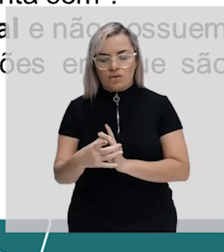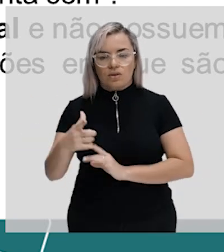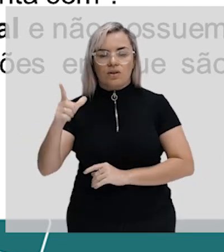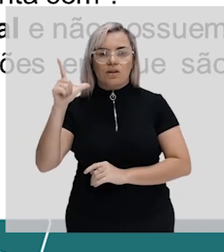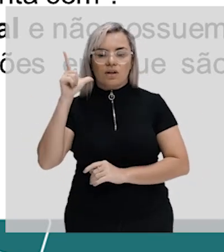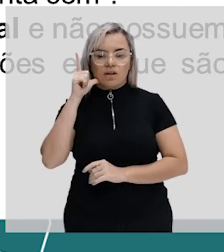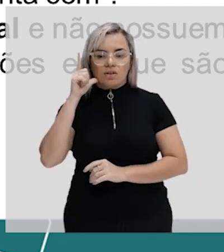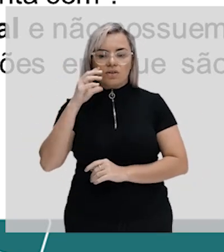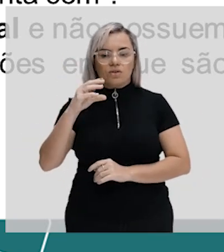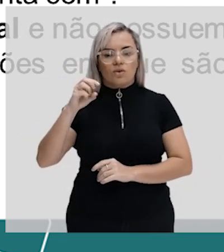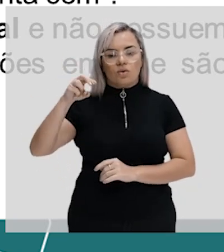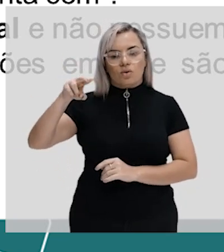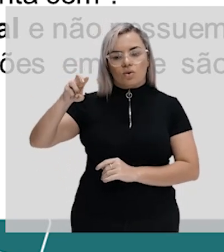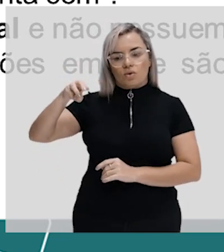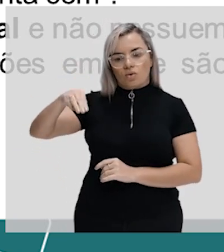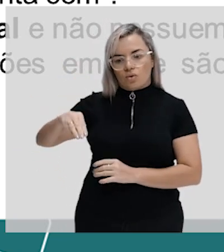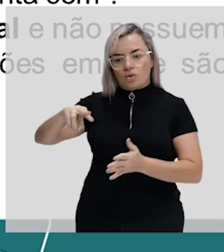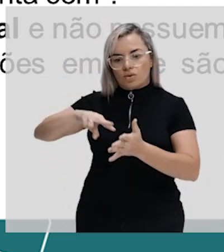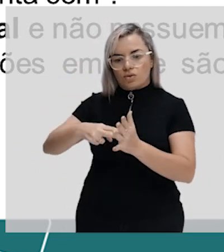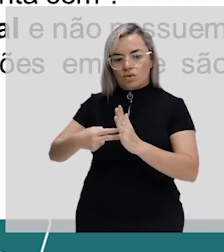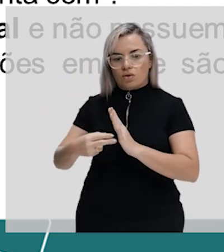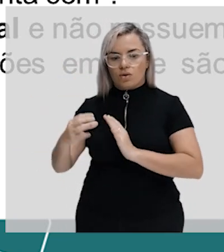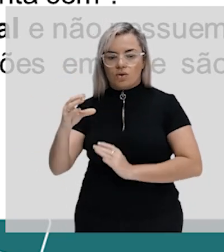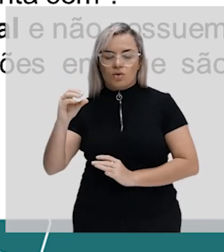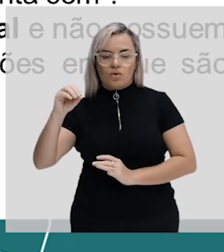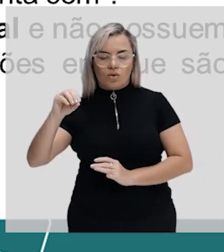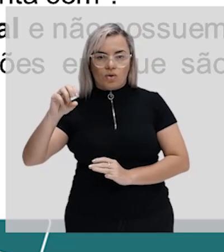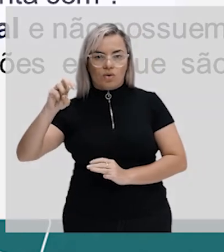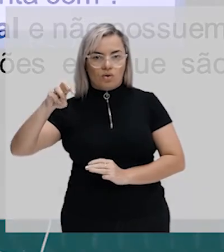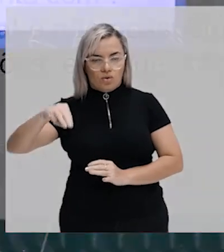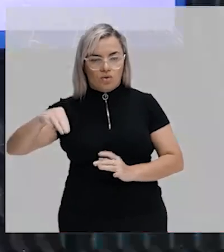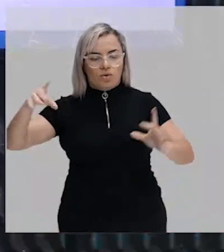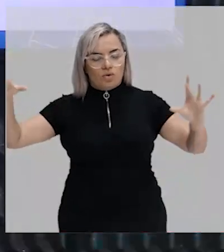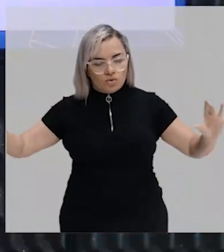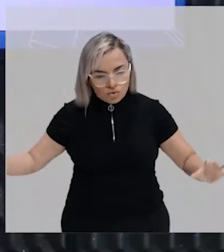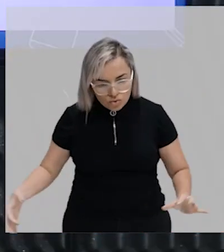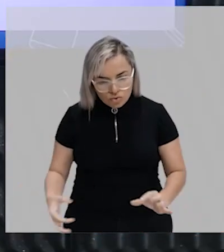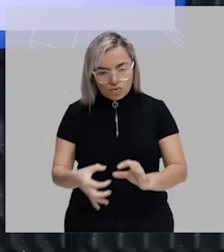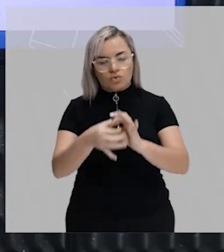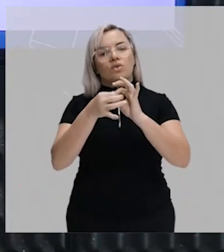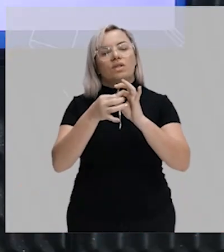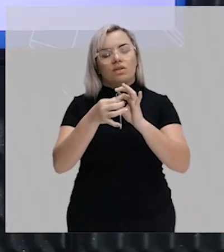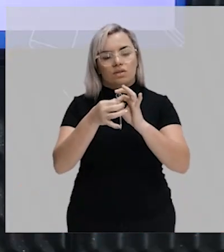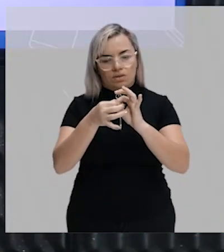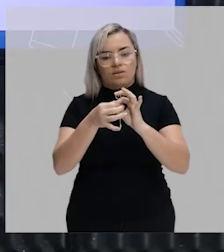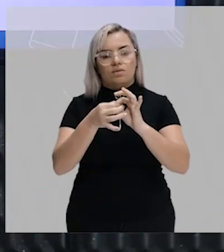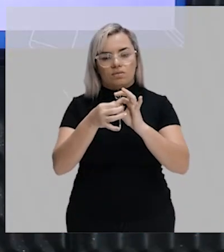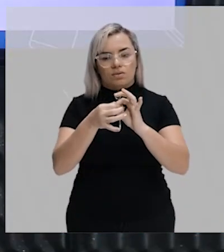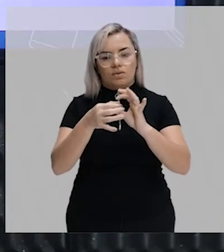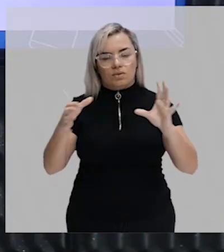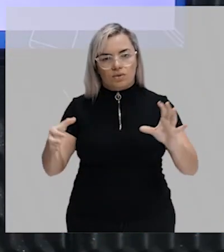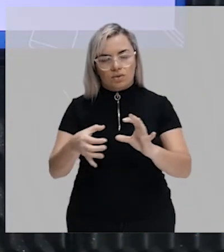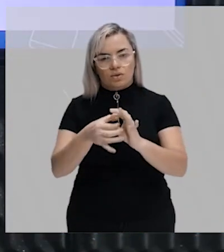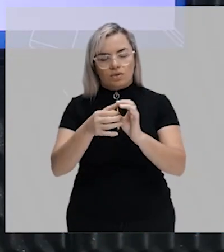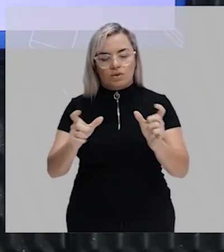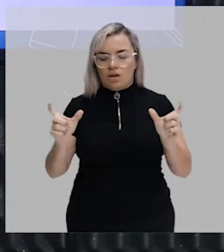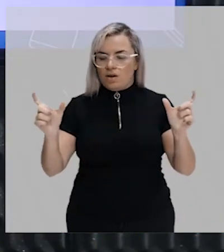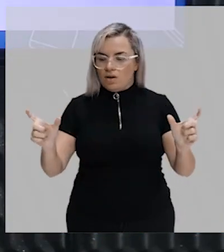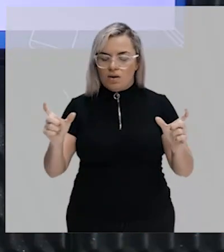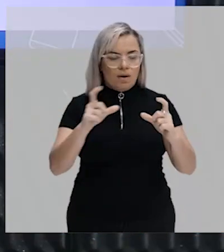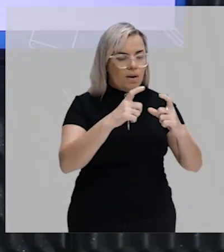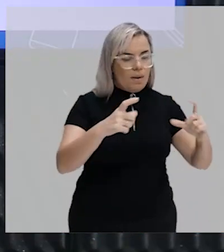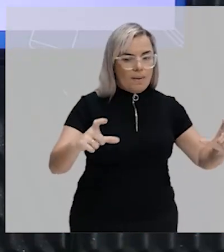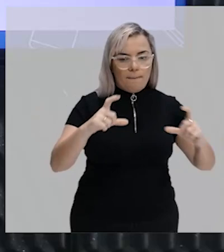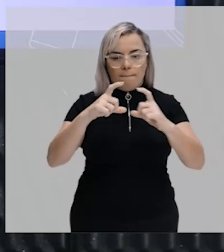e jungo, que significa juntar. Então, ou seja, conjunção significa aquilo que junta